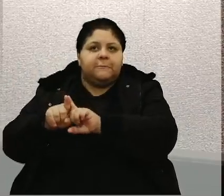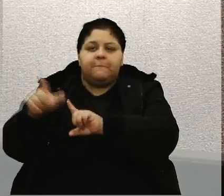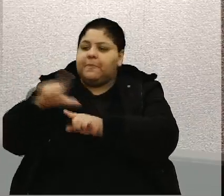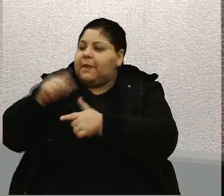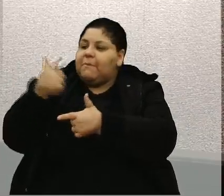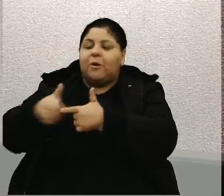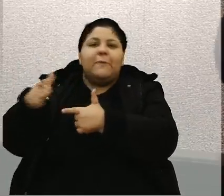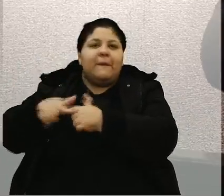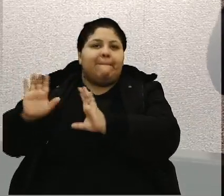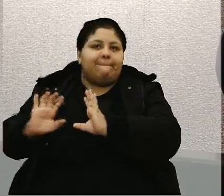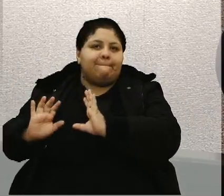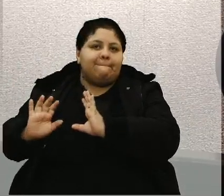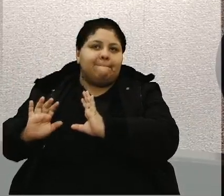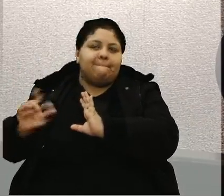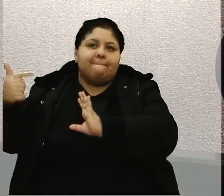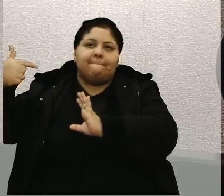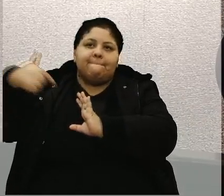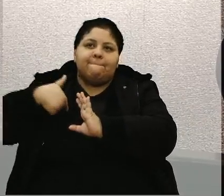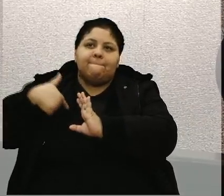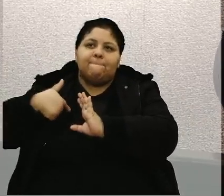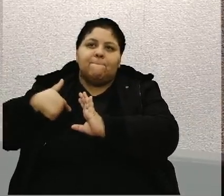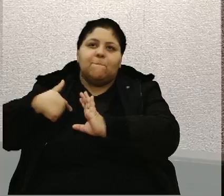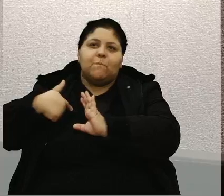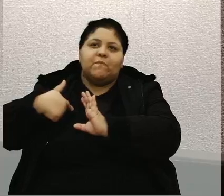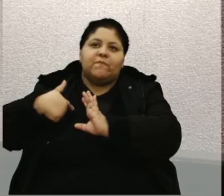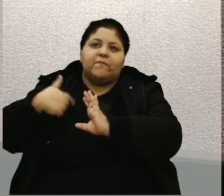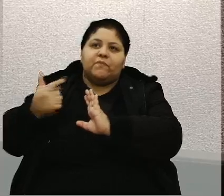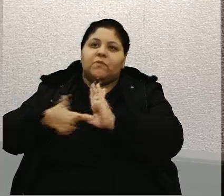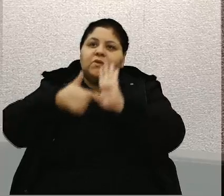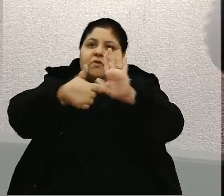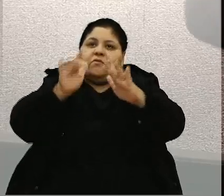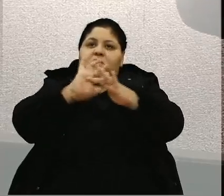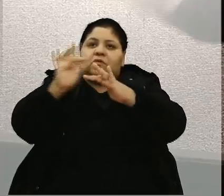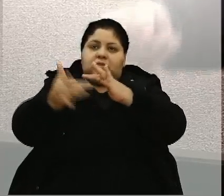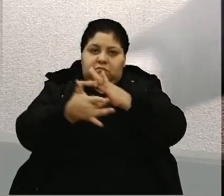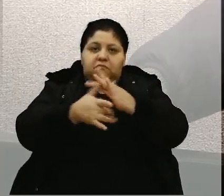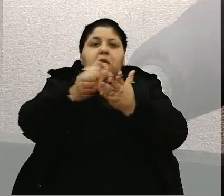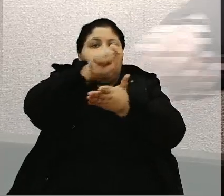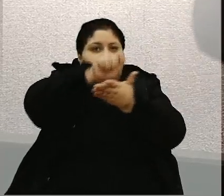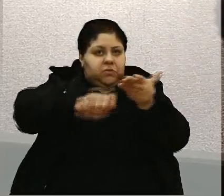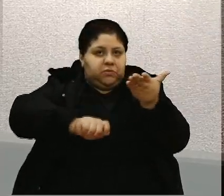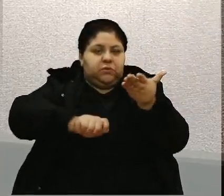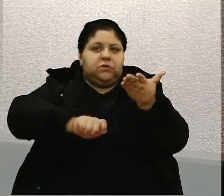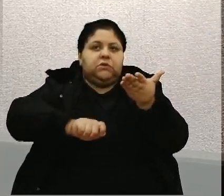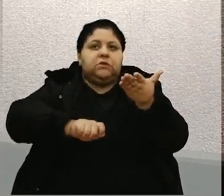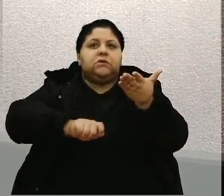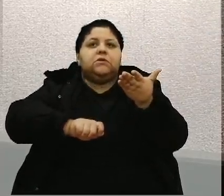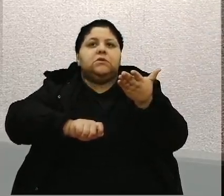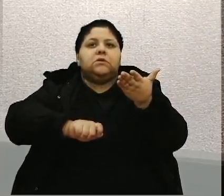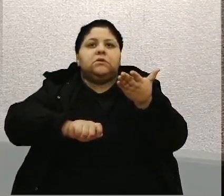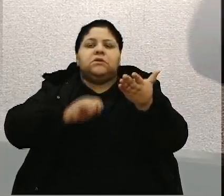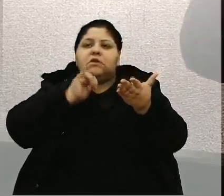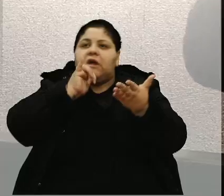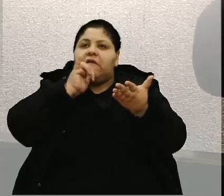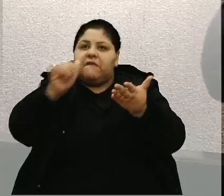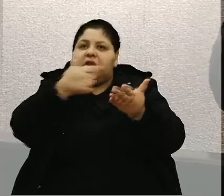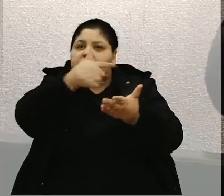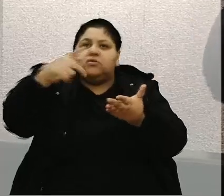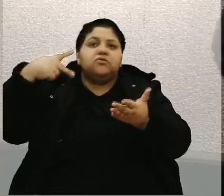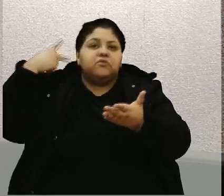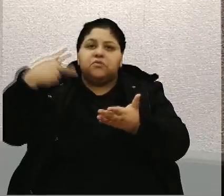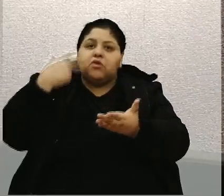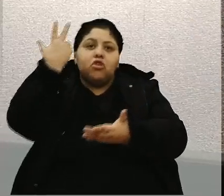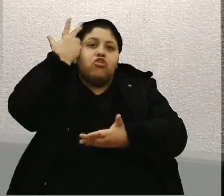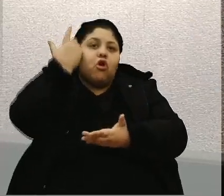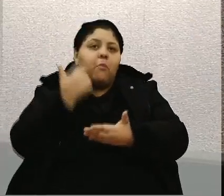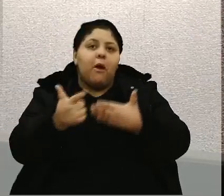nenhum. Quando eu trago nas minhas redes sociais, eu assino o que eu faço, eu trago falas de outros vereadores, eu boto, eu contradizo. Normal, é